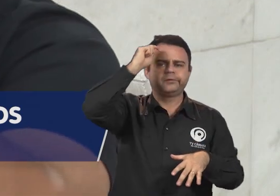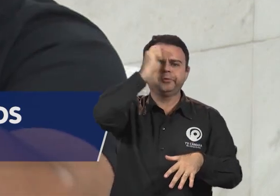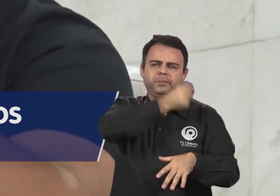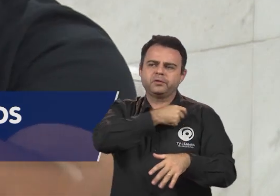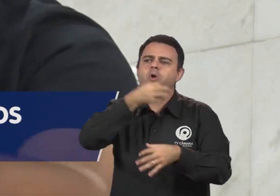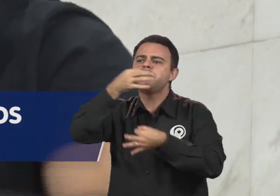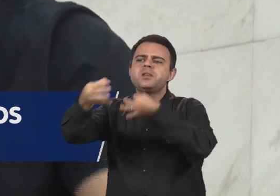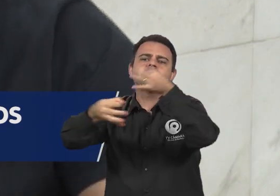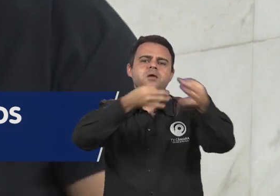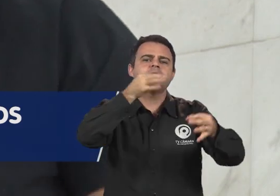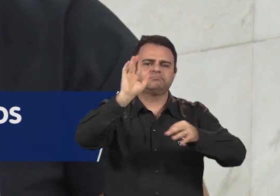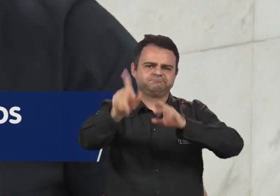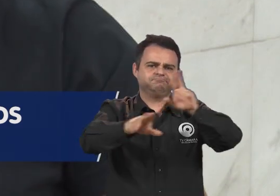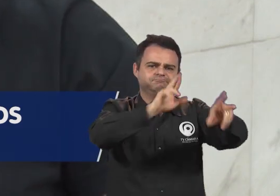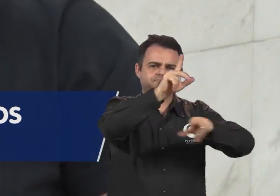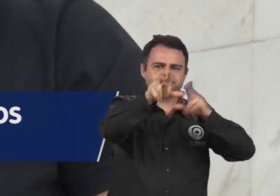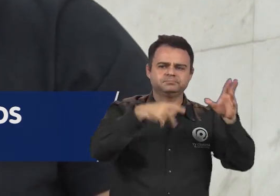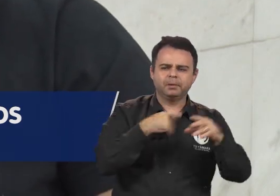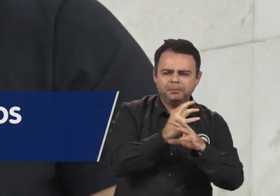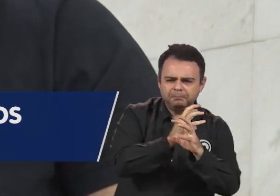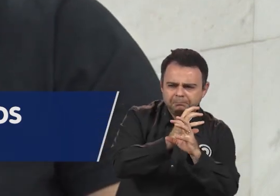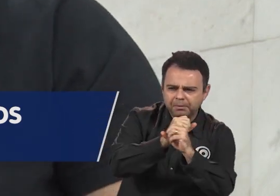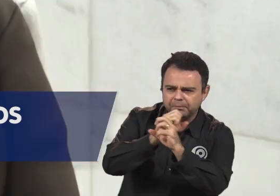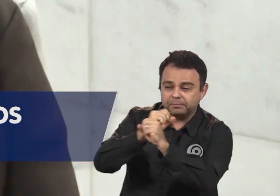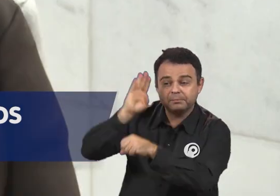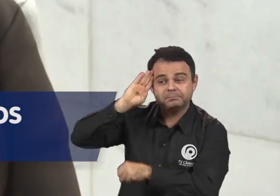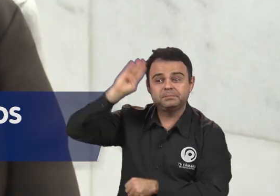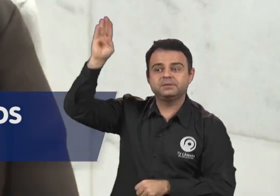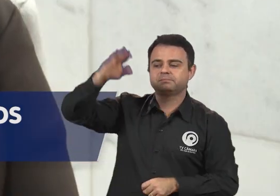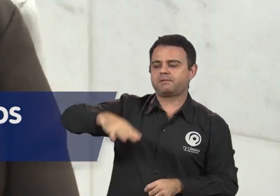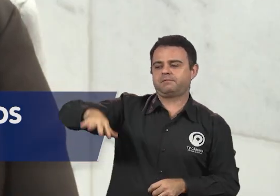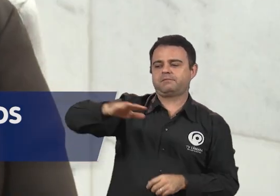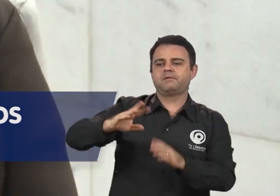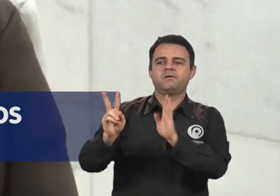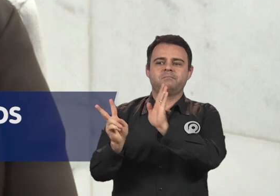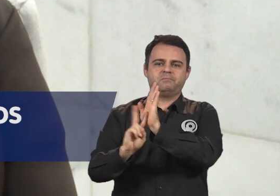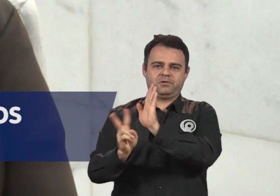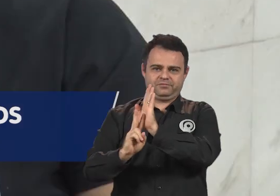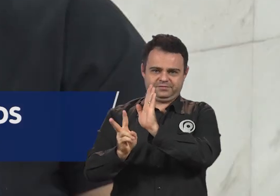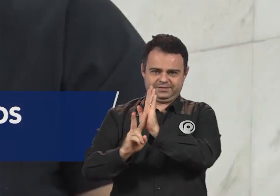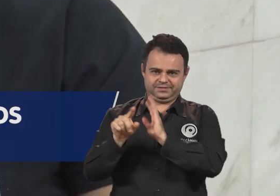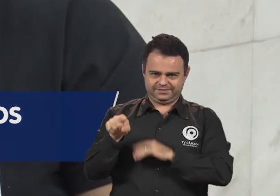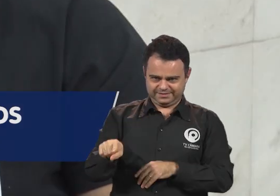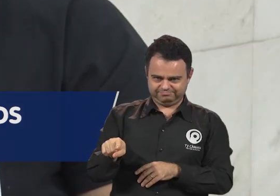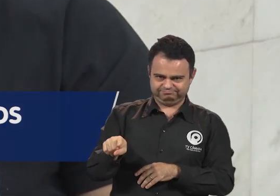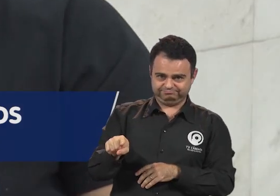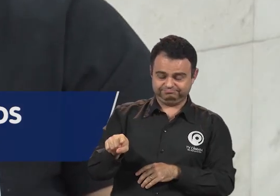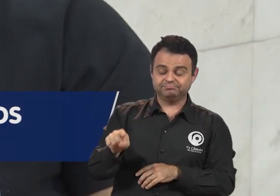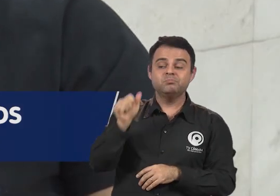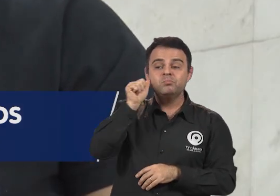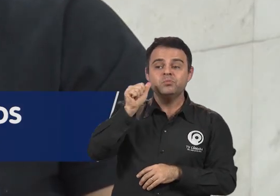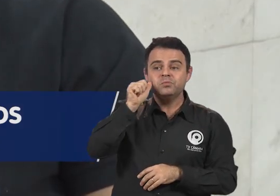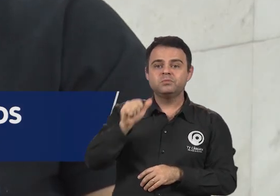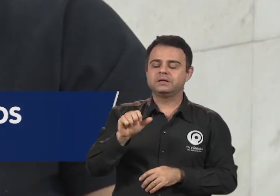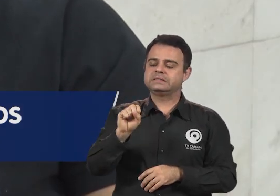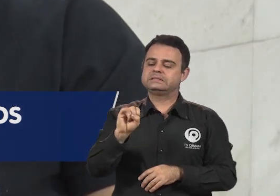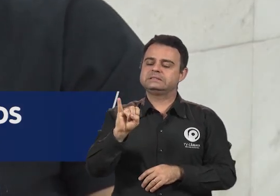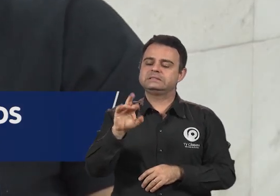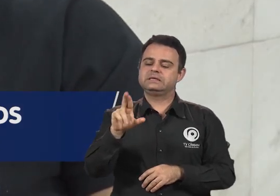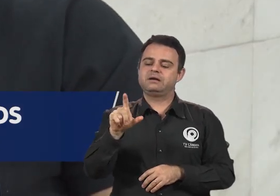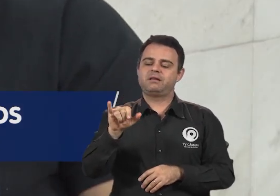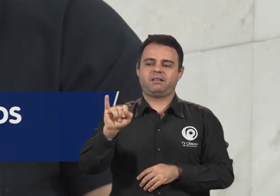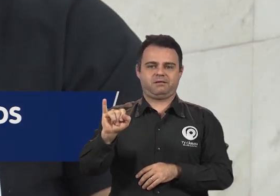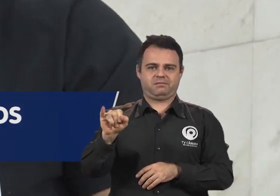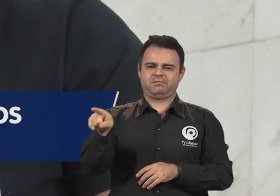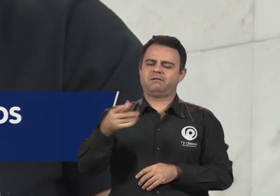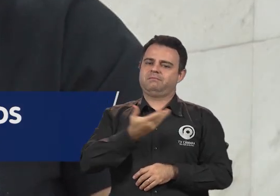Boa Vista, quando a gente computou ali os votos, foi o bairro que eu mais tive votos. Tive uma pessoa em específica ali, a Cirlei, uma grande amiga,